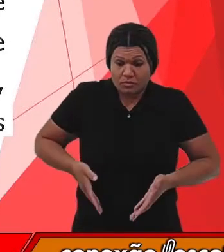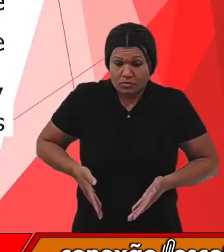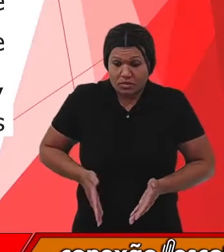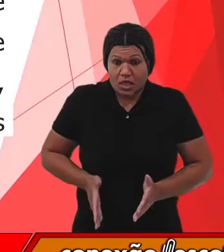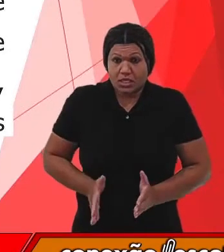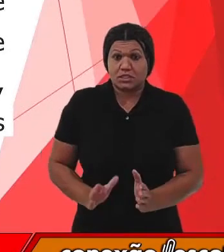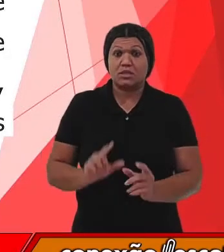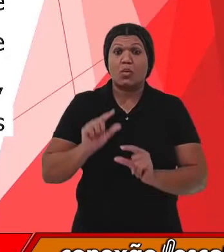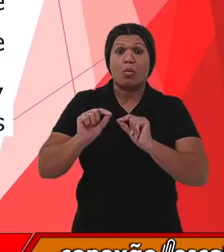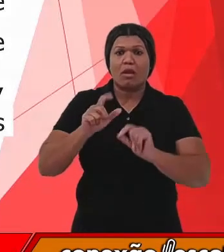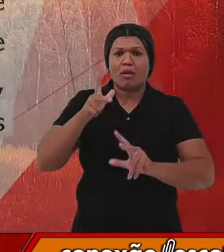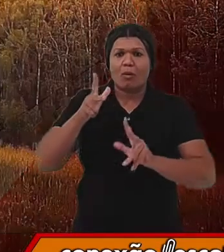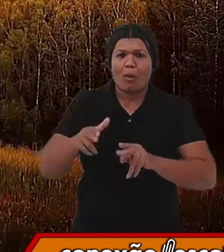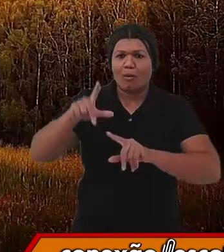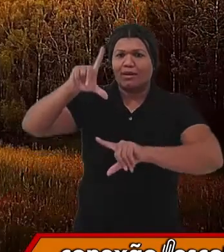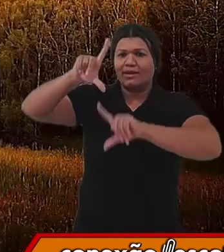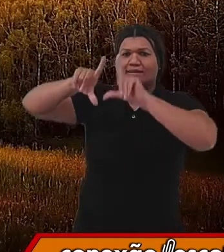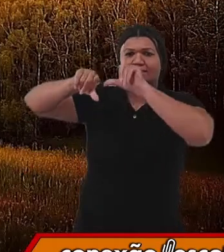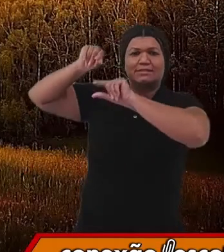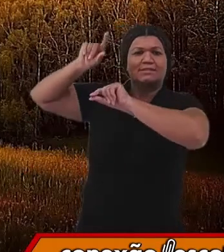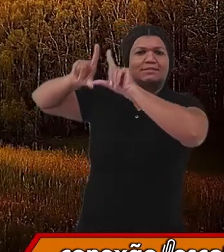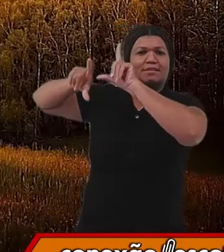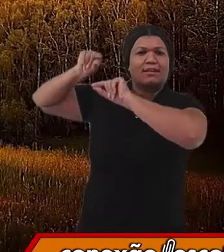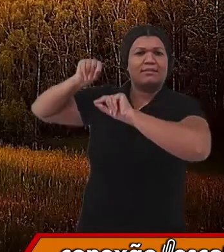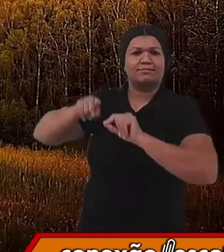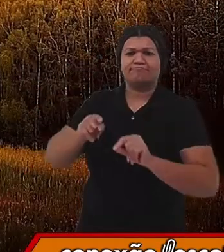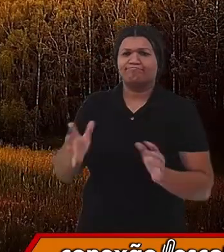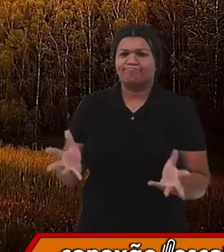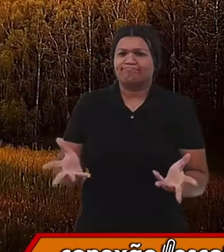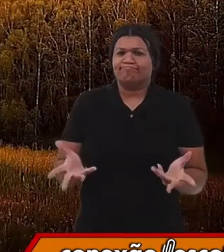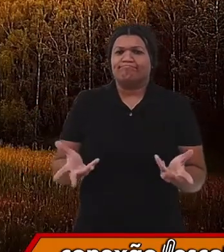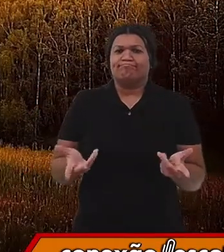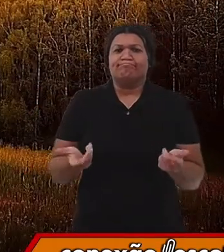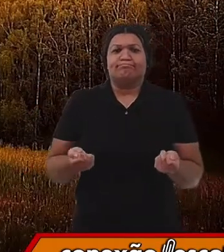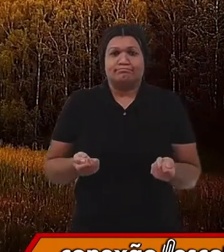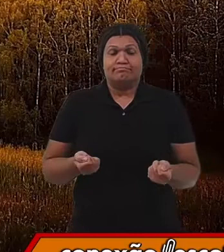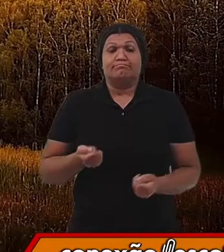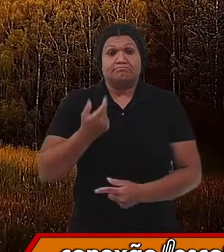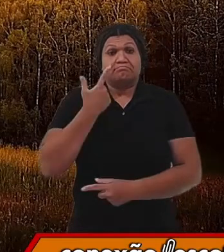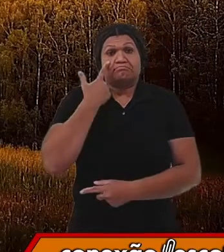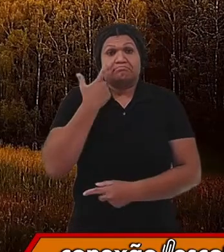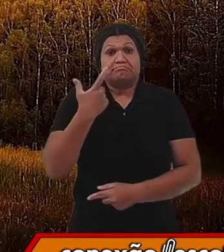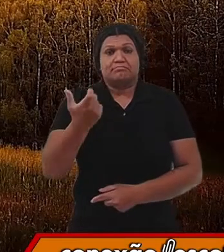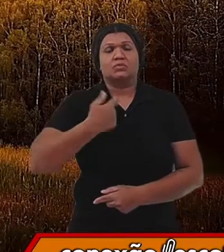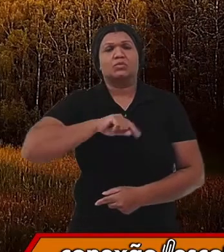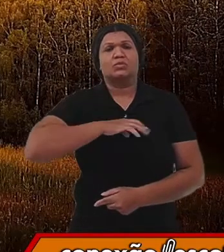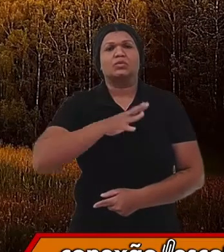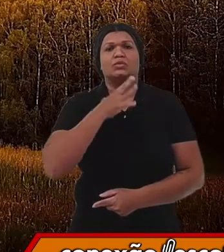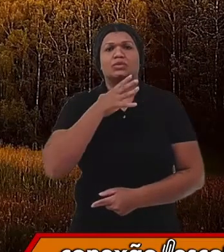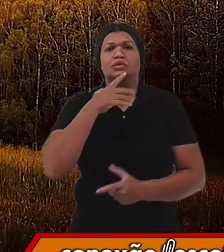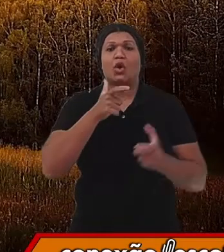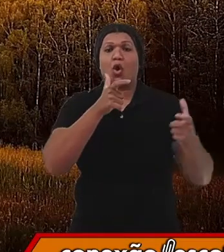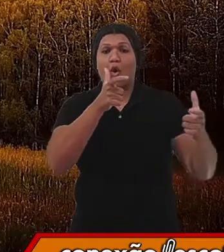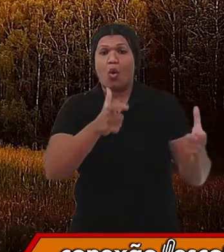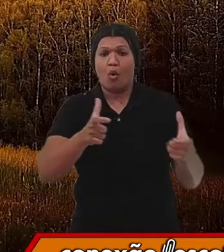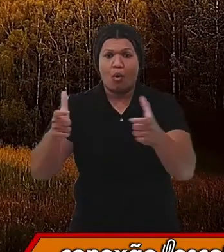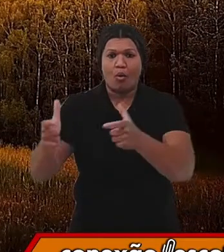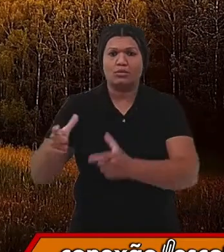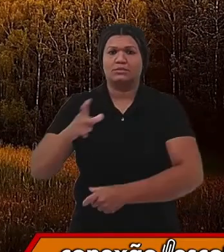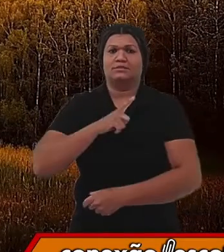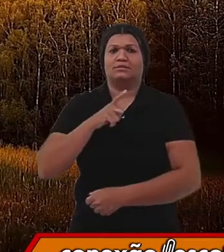estrela. É interessante nós conhecermos de onde veio para que nós possamos compreender